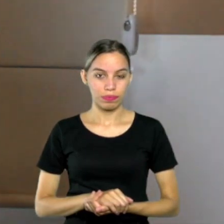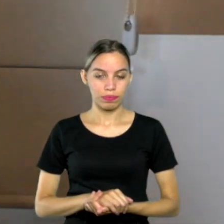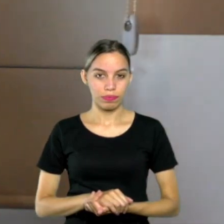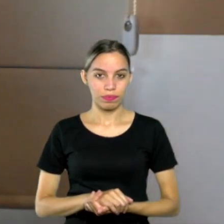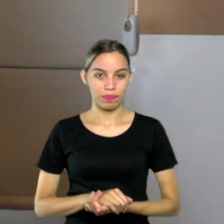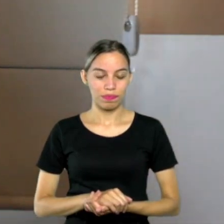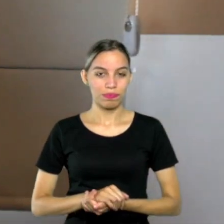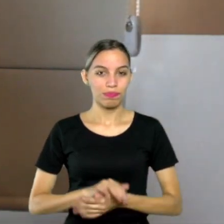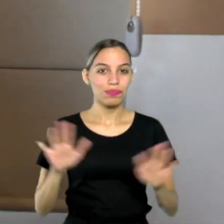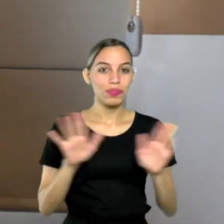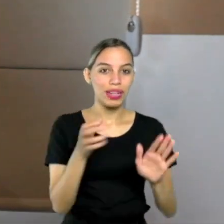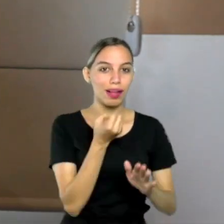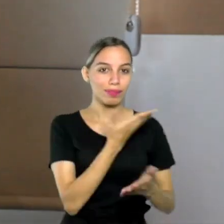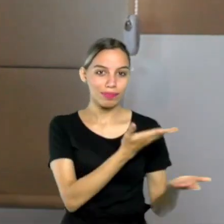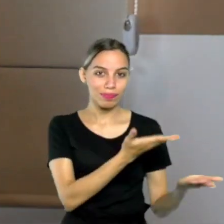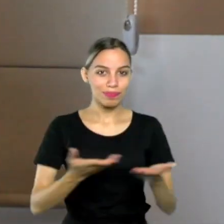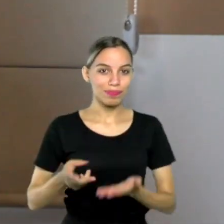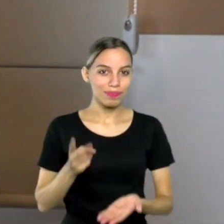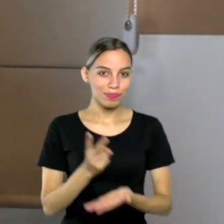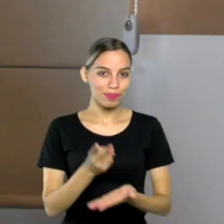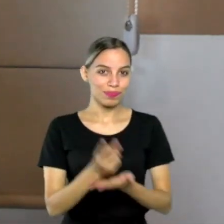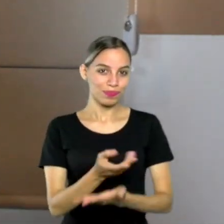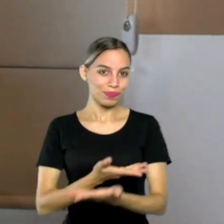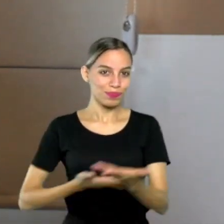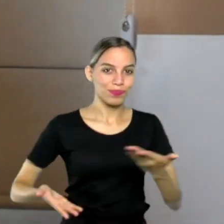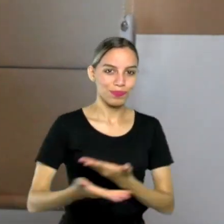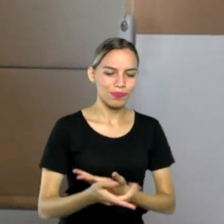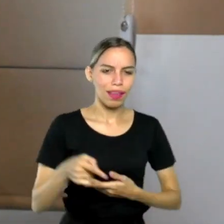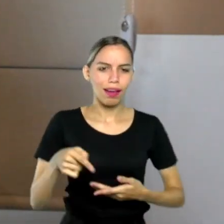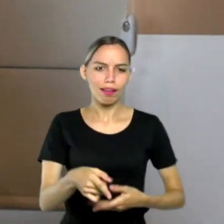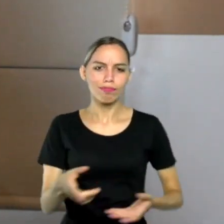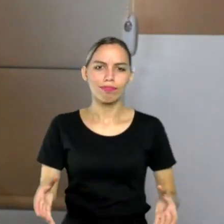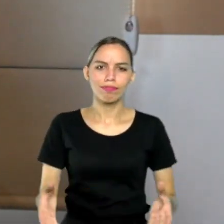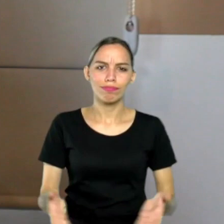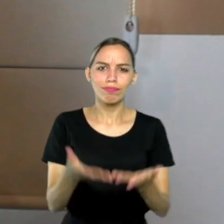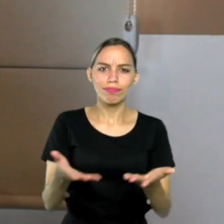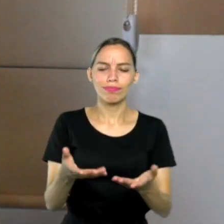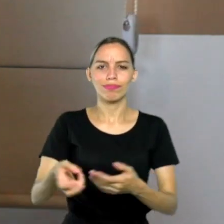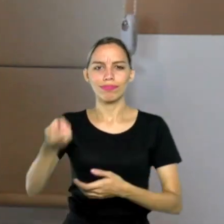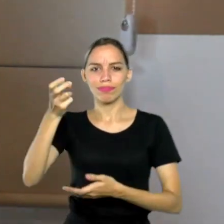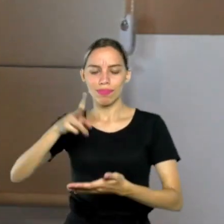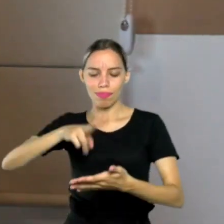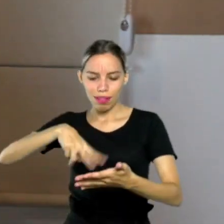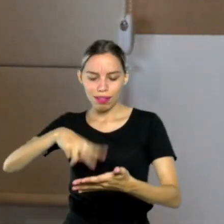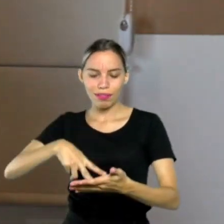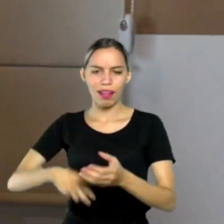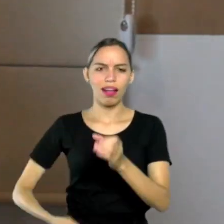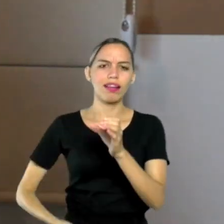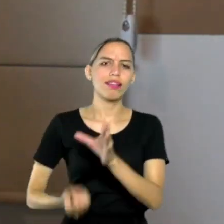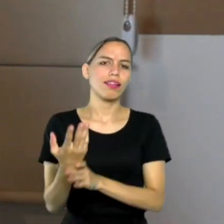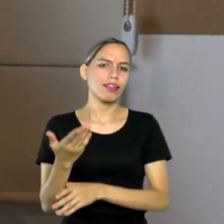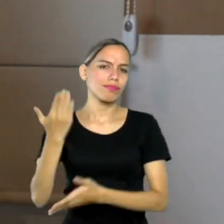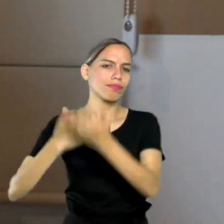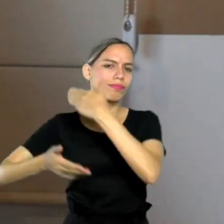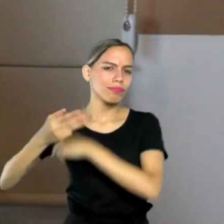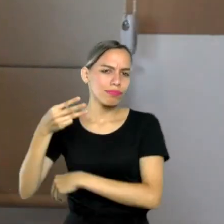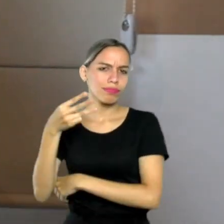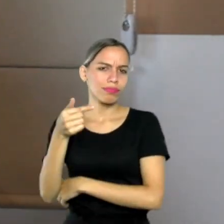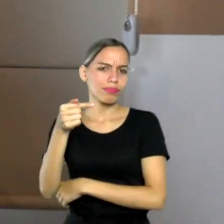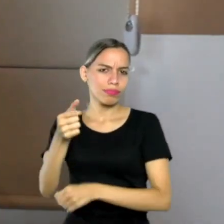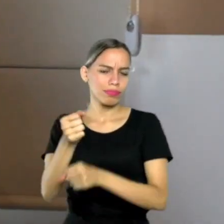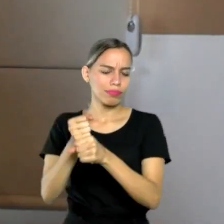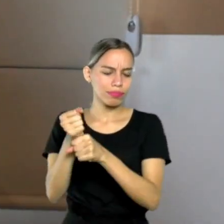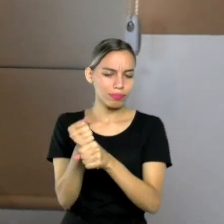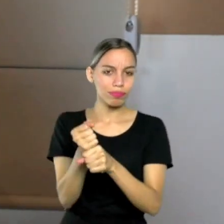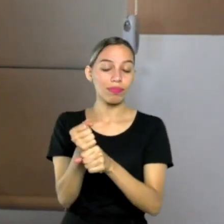Olá, bem-vindos ao Sempre um Papo, este projeto de incentivo ao hábito da leitura, criado há 37 anos pelo jornalista